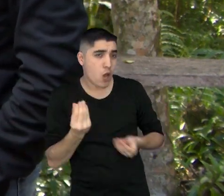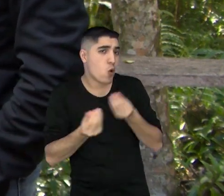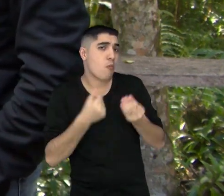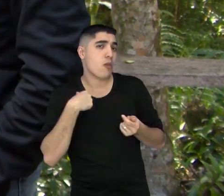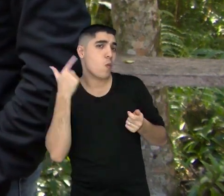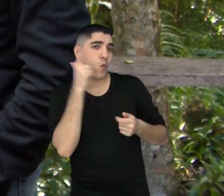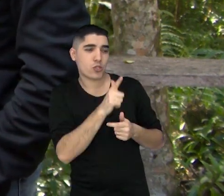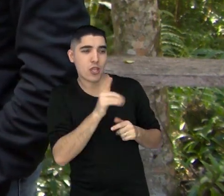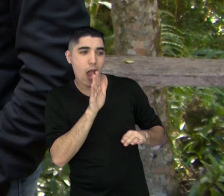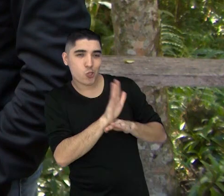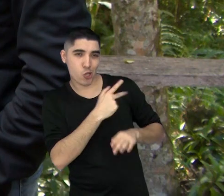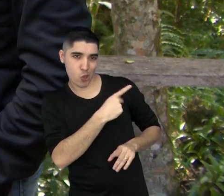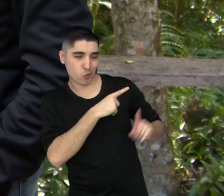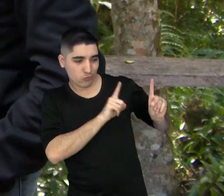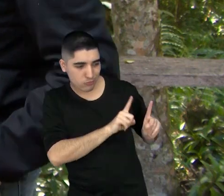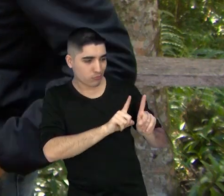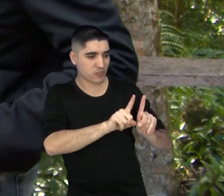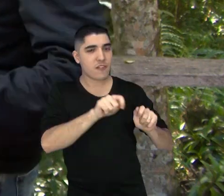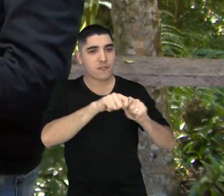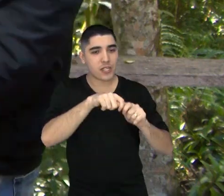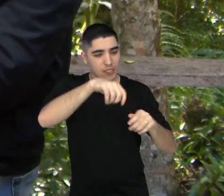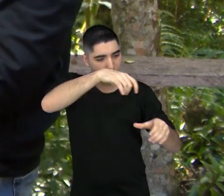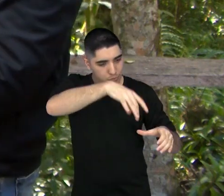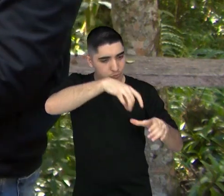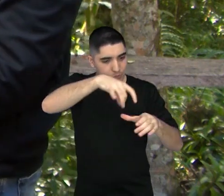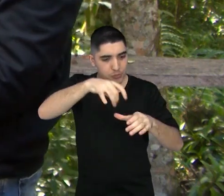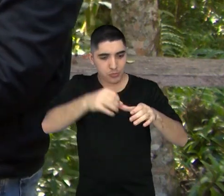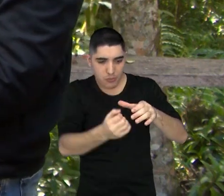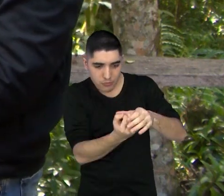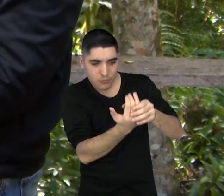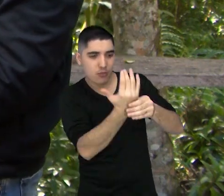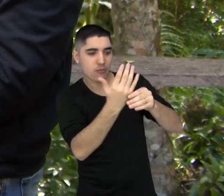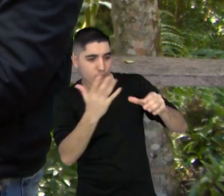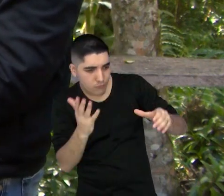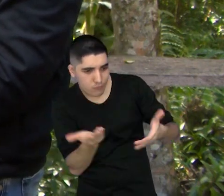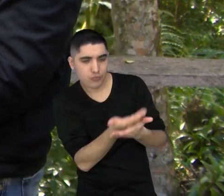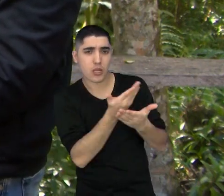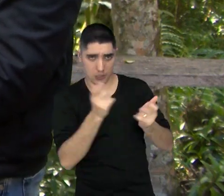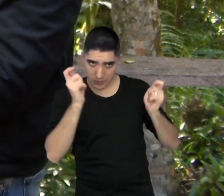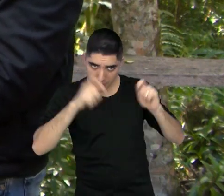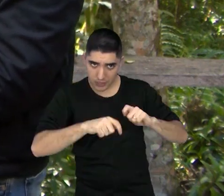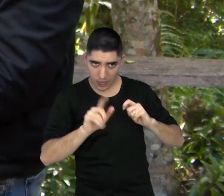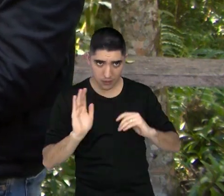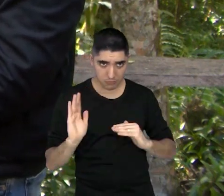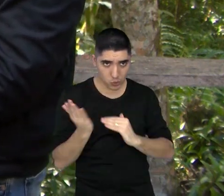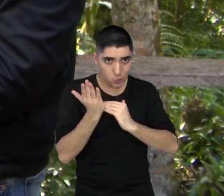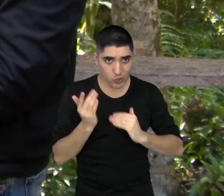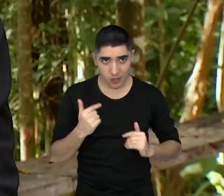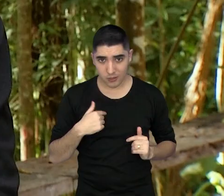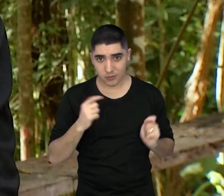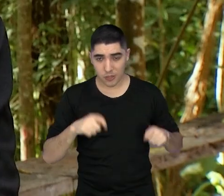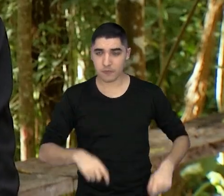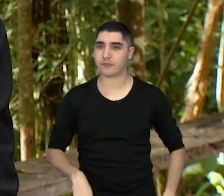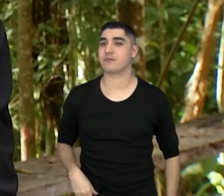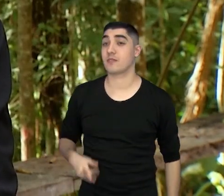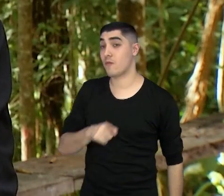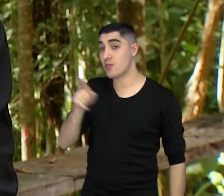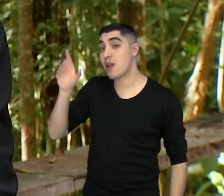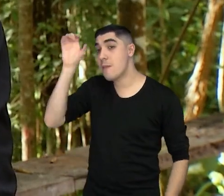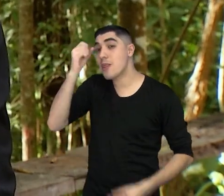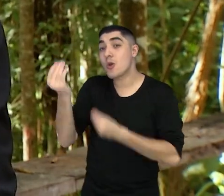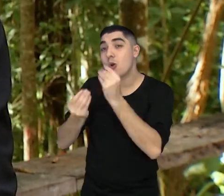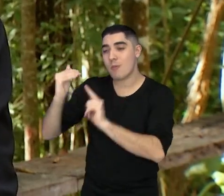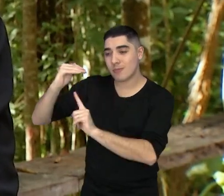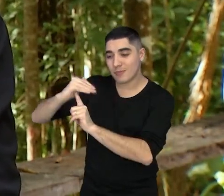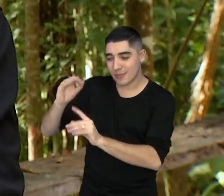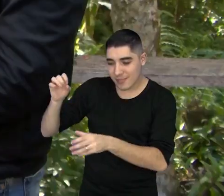posso te ajudar nessa questão desde do plantio, colher, a gente consegue fazer alguma atividade nesse sentido? Vocês vão aprender a